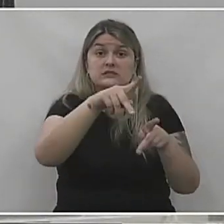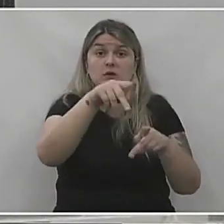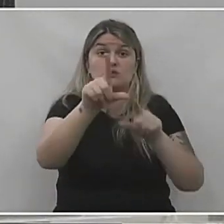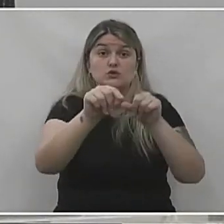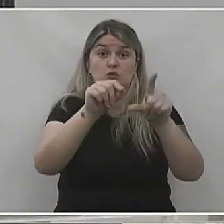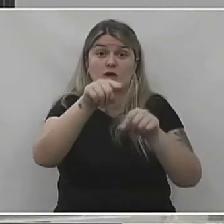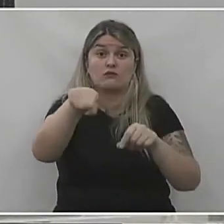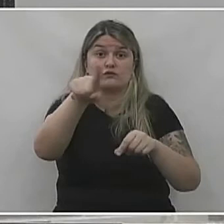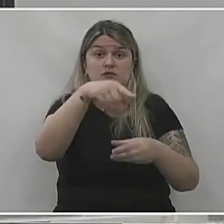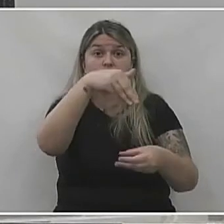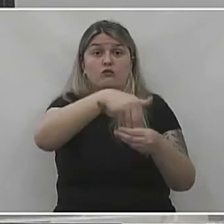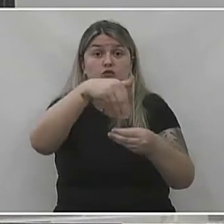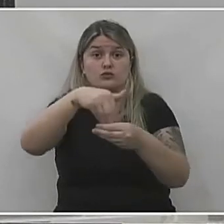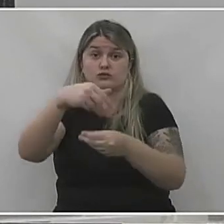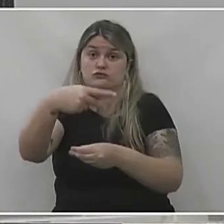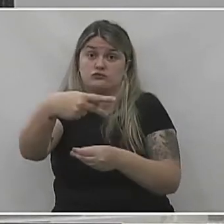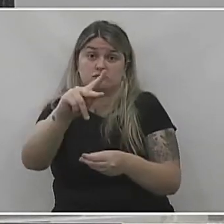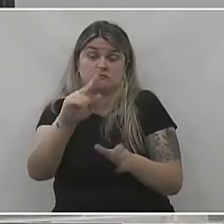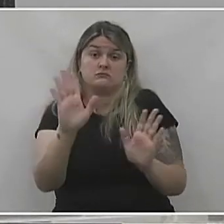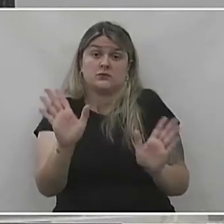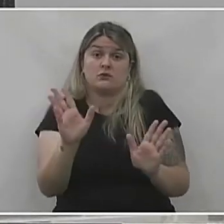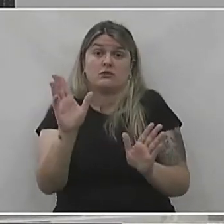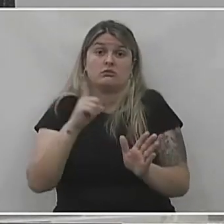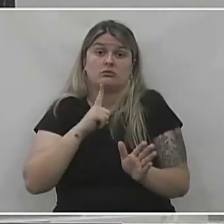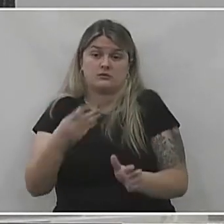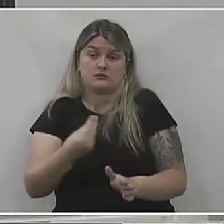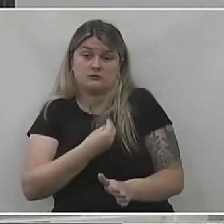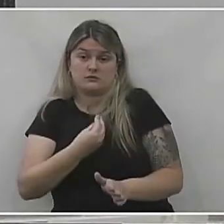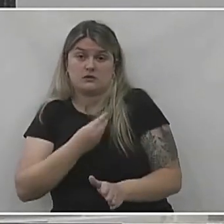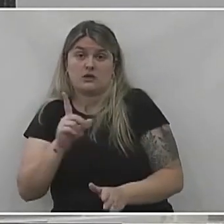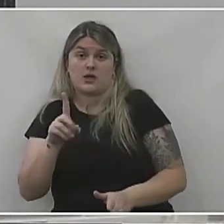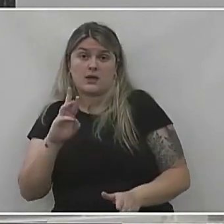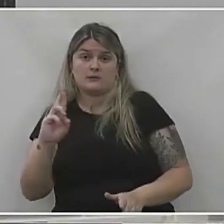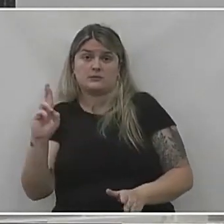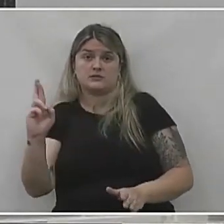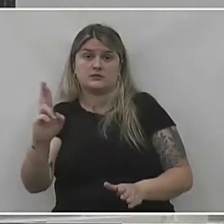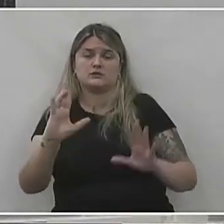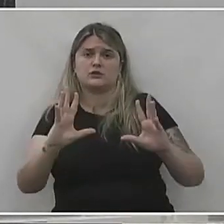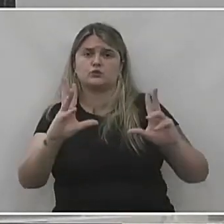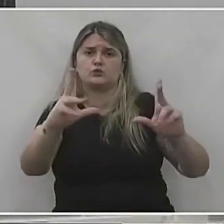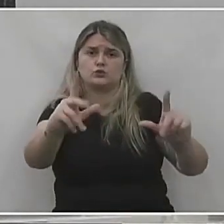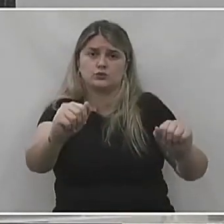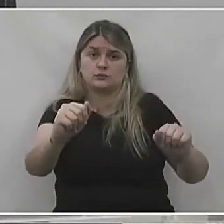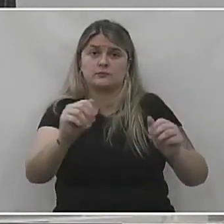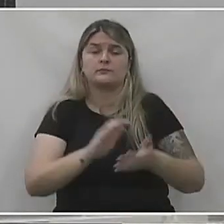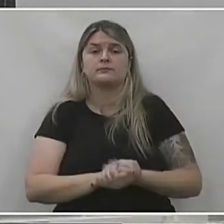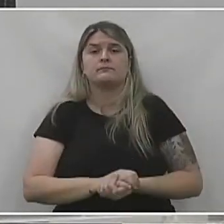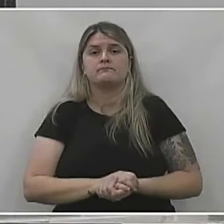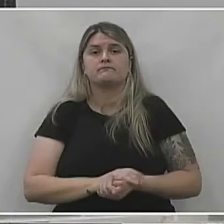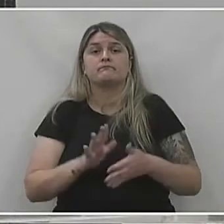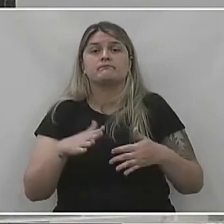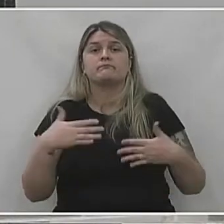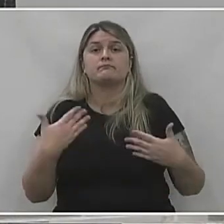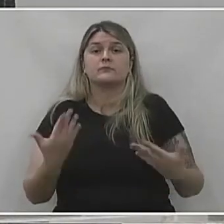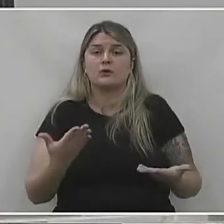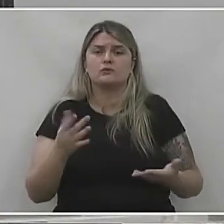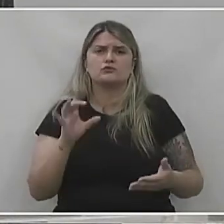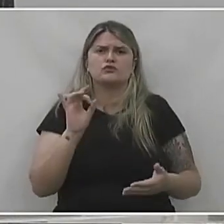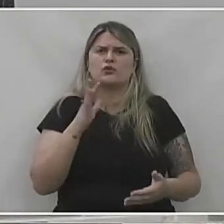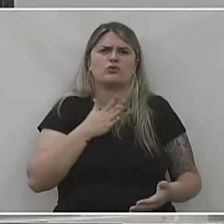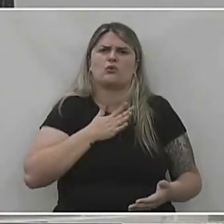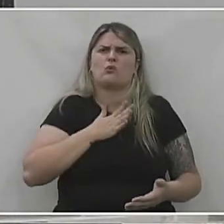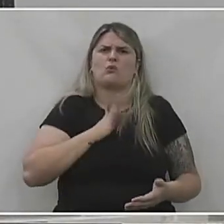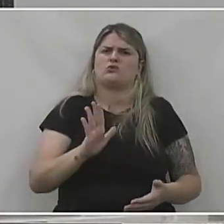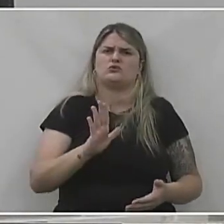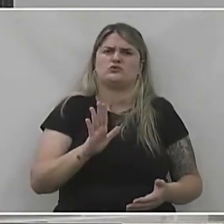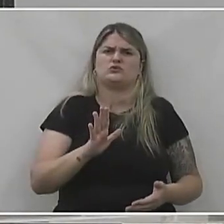eleitos pela população então vocês estão aqui para representar todos eles então eu